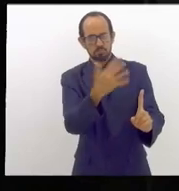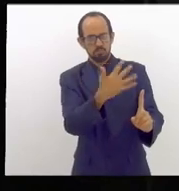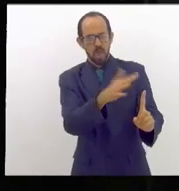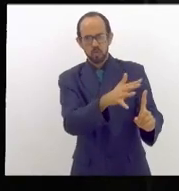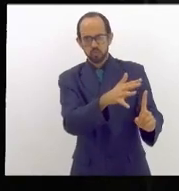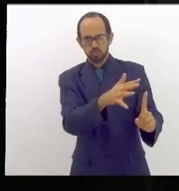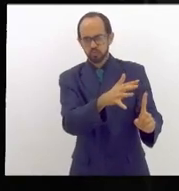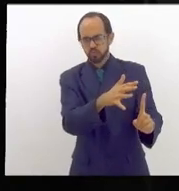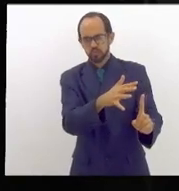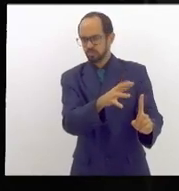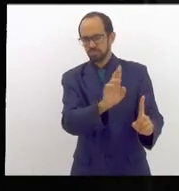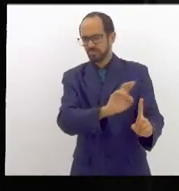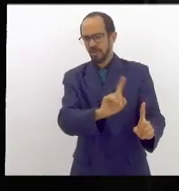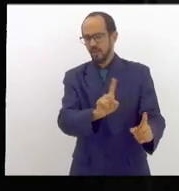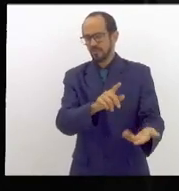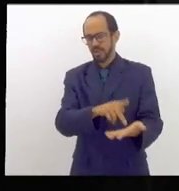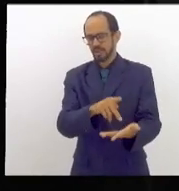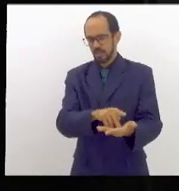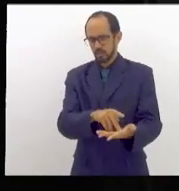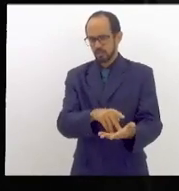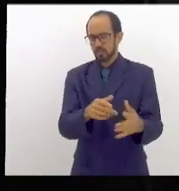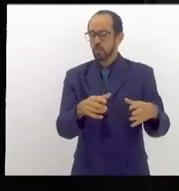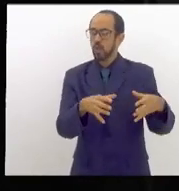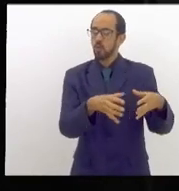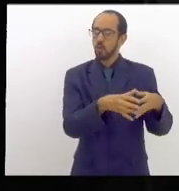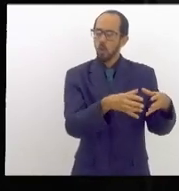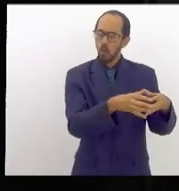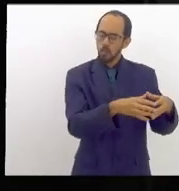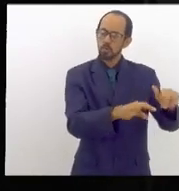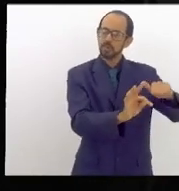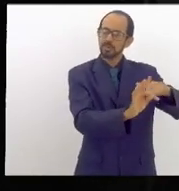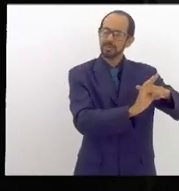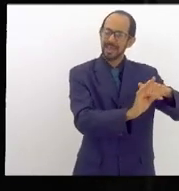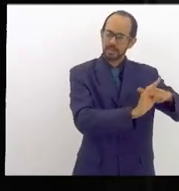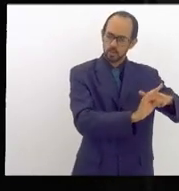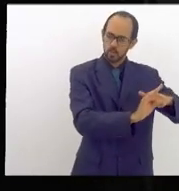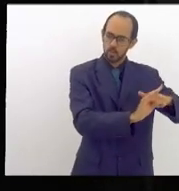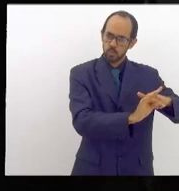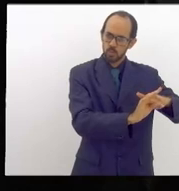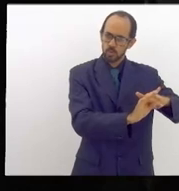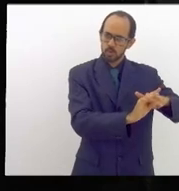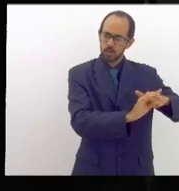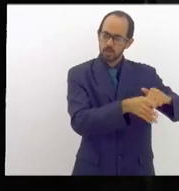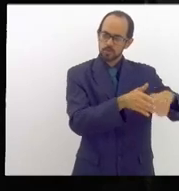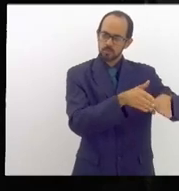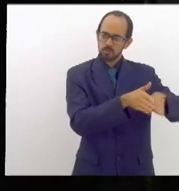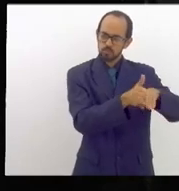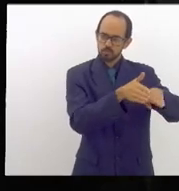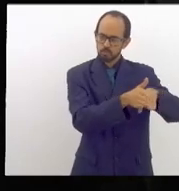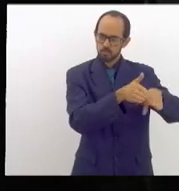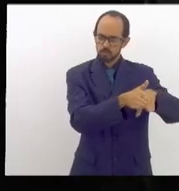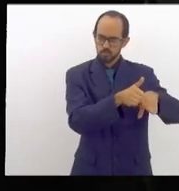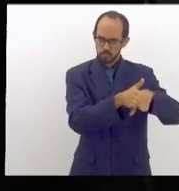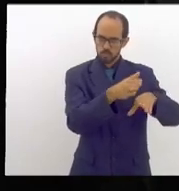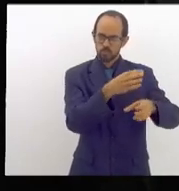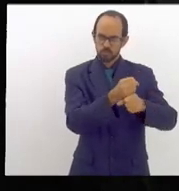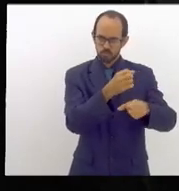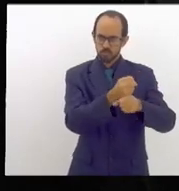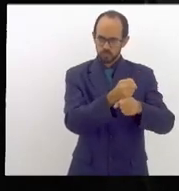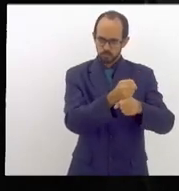verdadeiro primeiro porque o corpo instrutivo ou seja que instruiu o processo de exame dessas contas no Tribunal de Contas